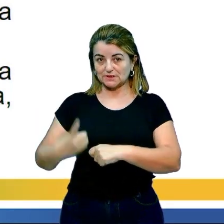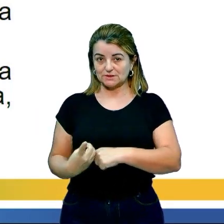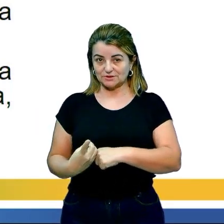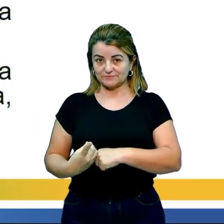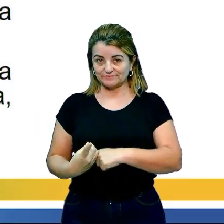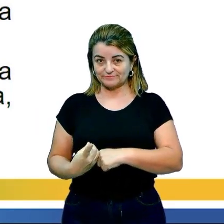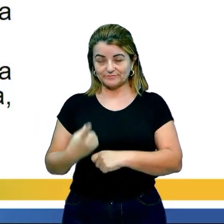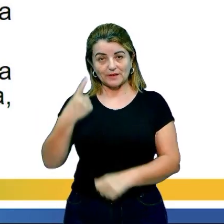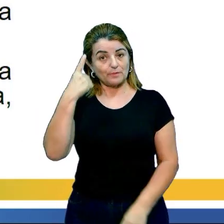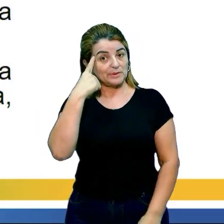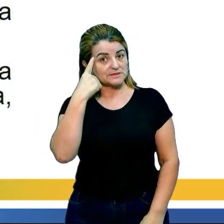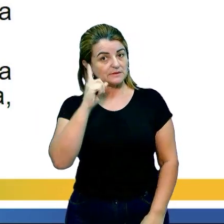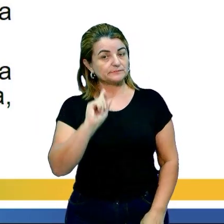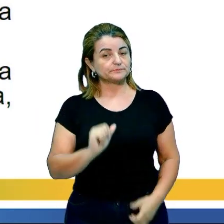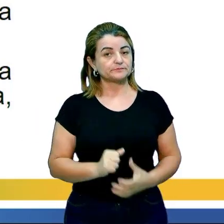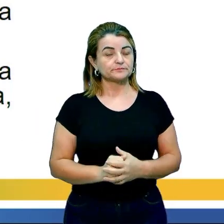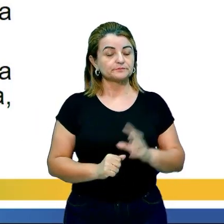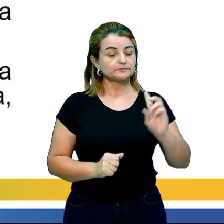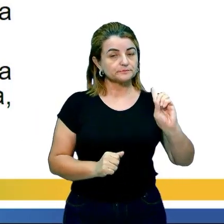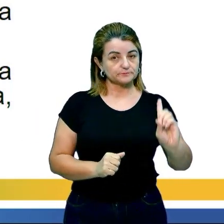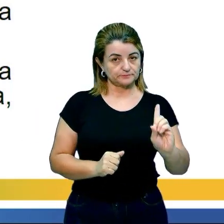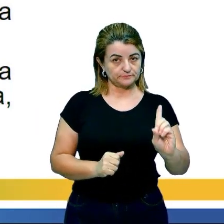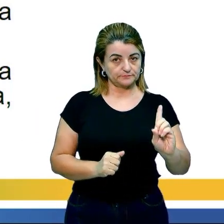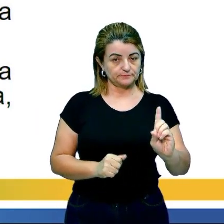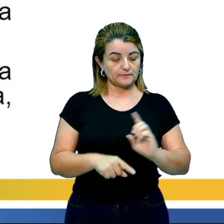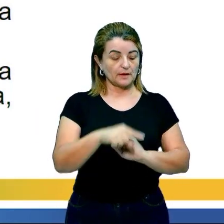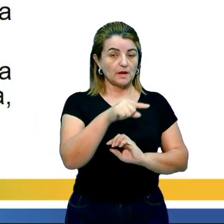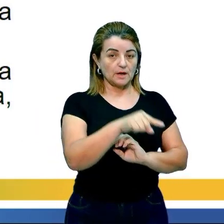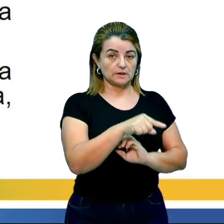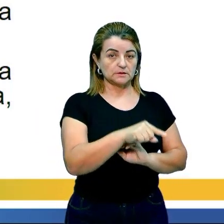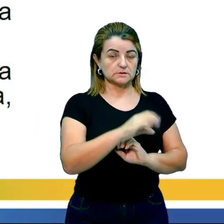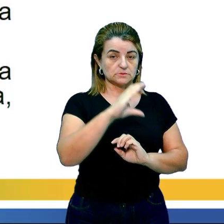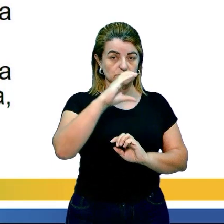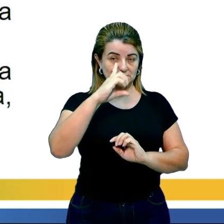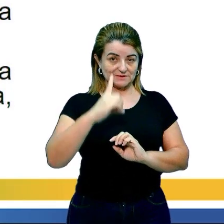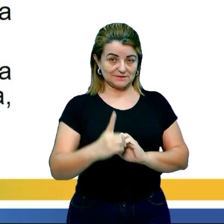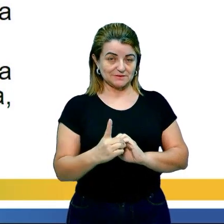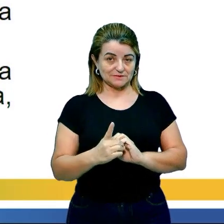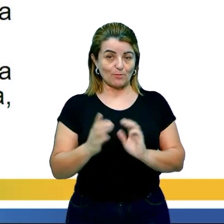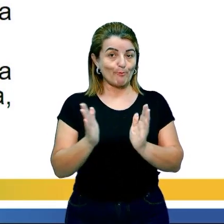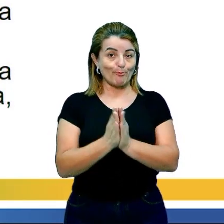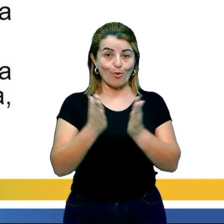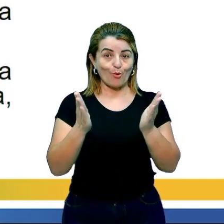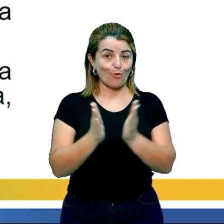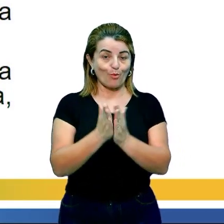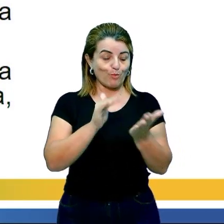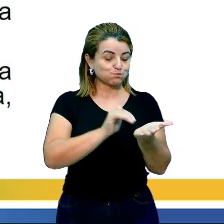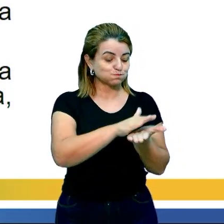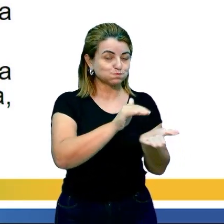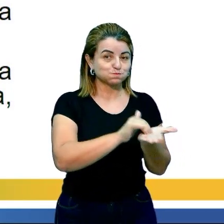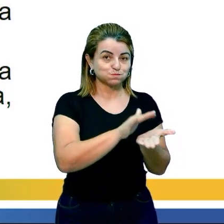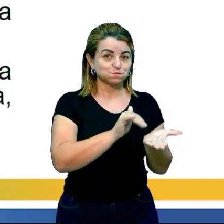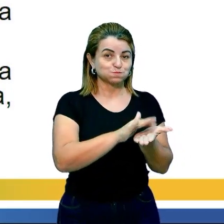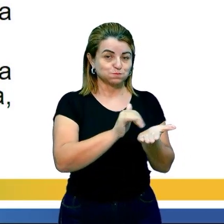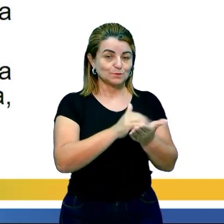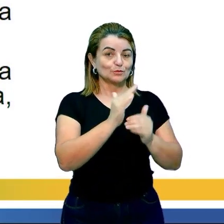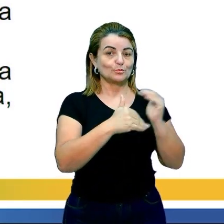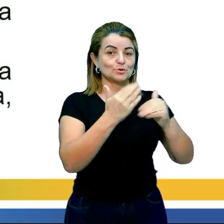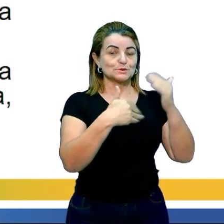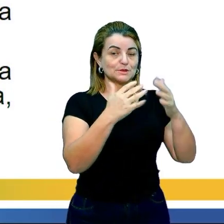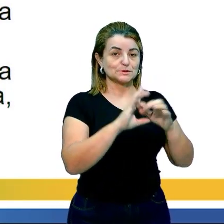Vamos pensar de em Atenas os cidadãos pobres eram excluídos do processo